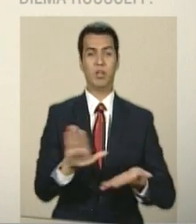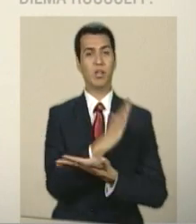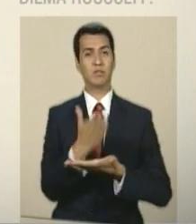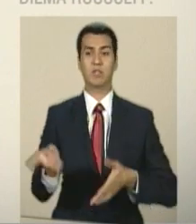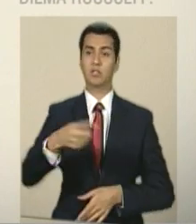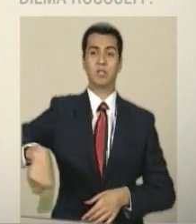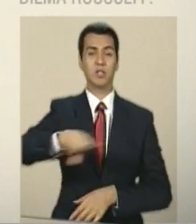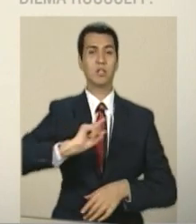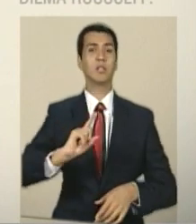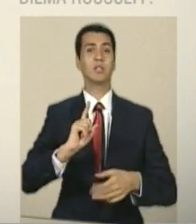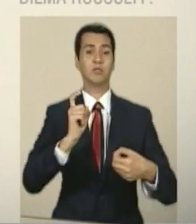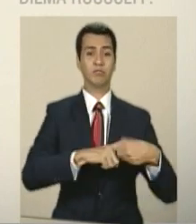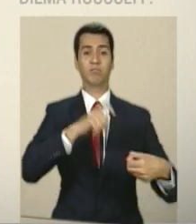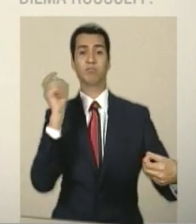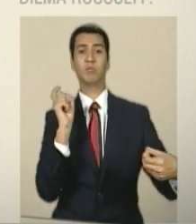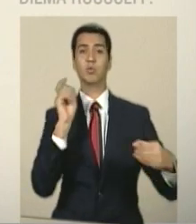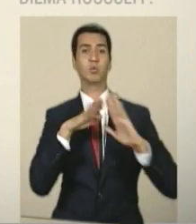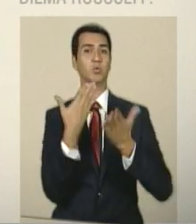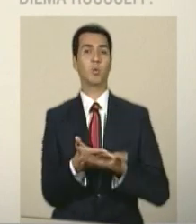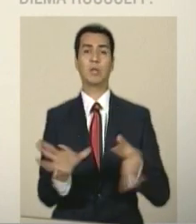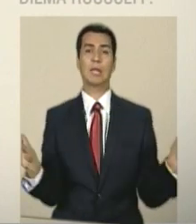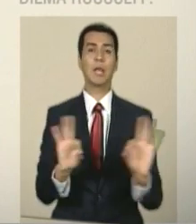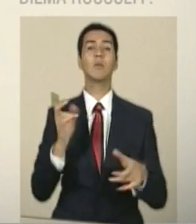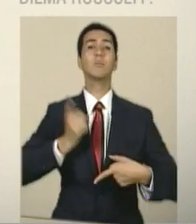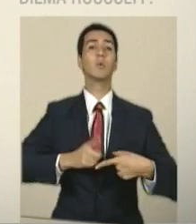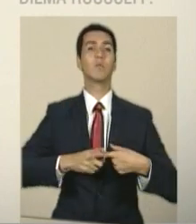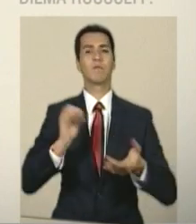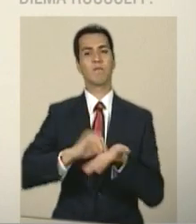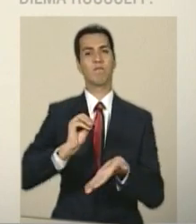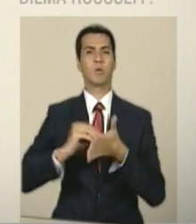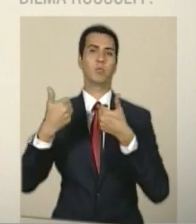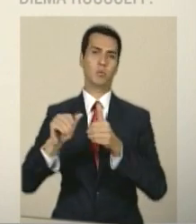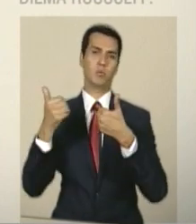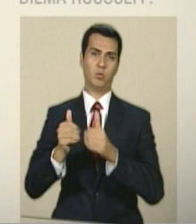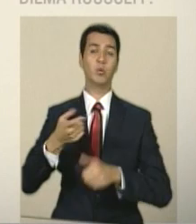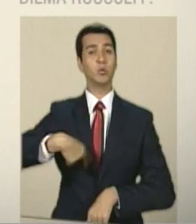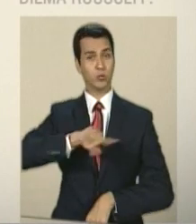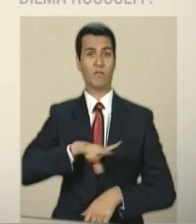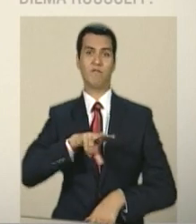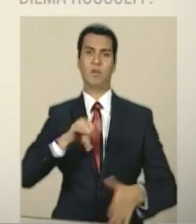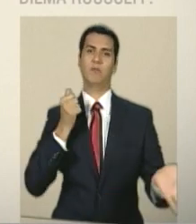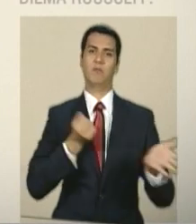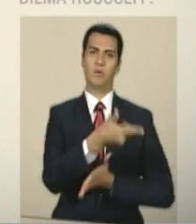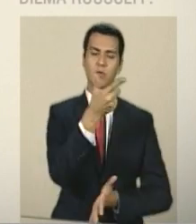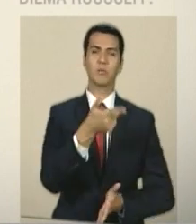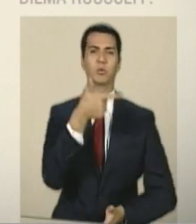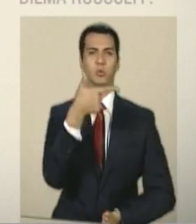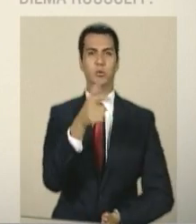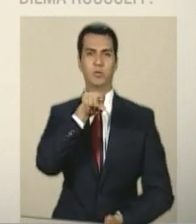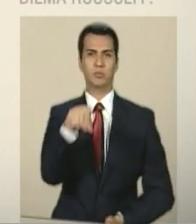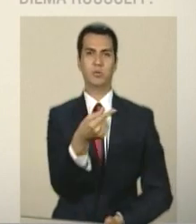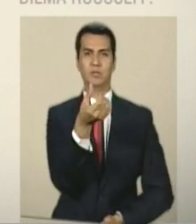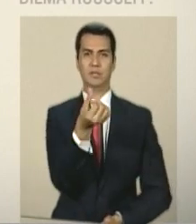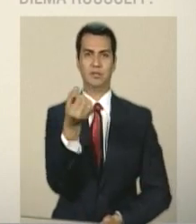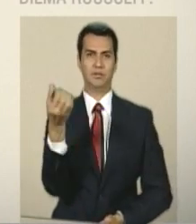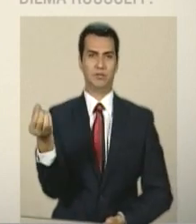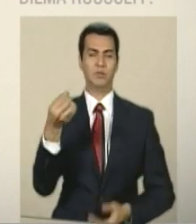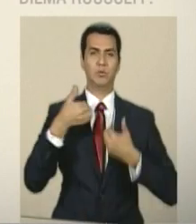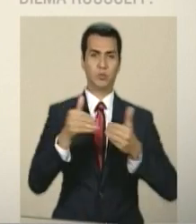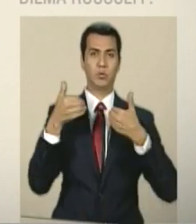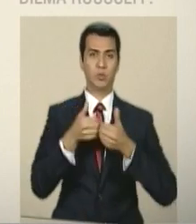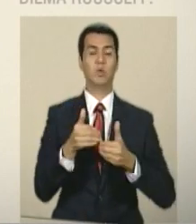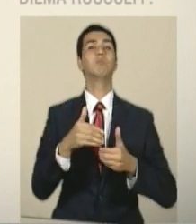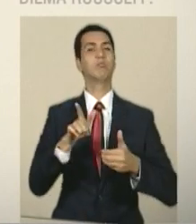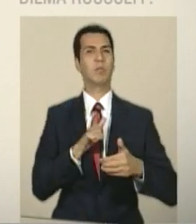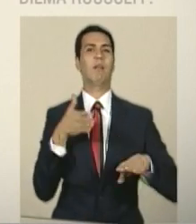transporte disponível Então nós vamos comprar 2600 ônibus acessíveis para